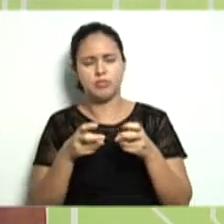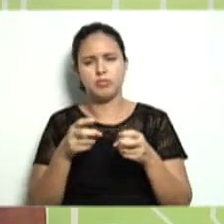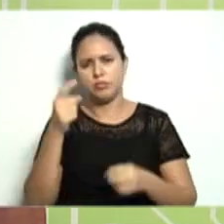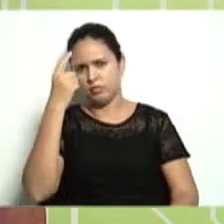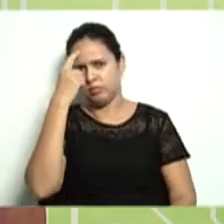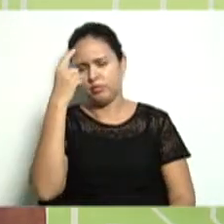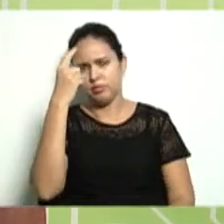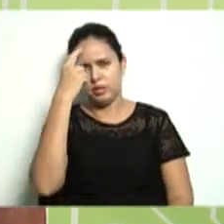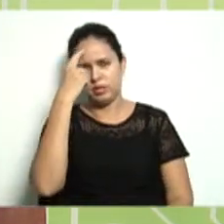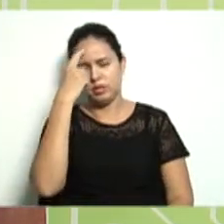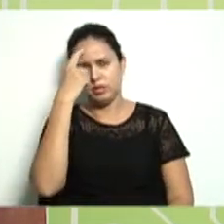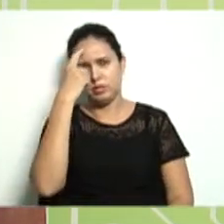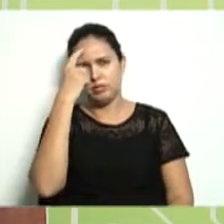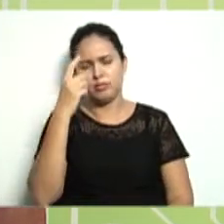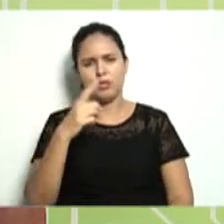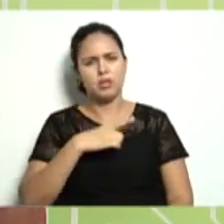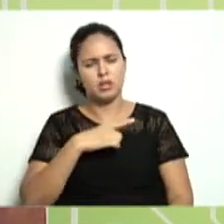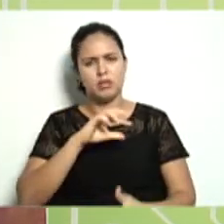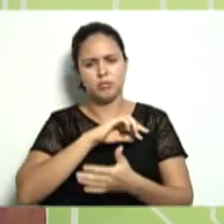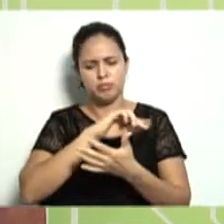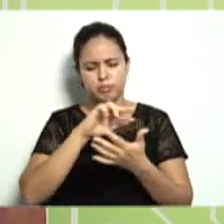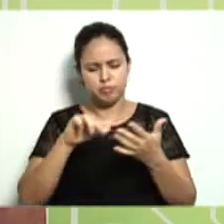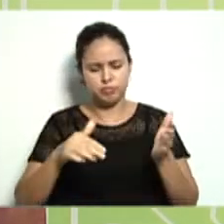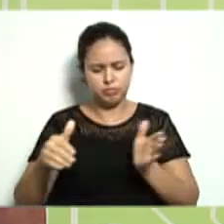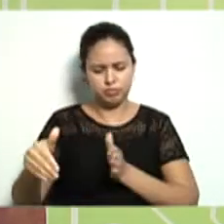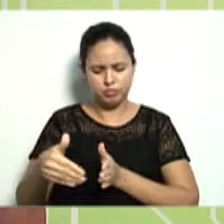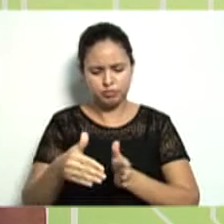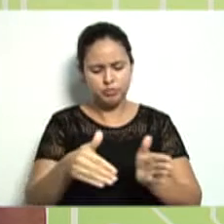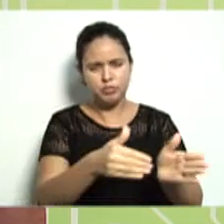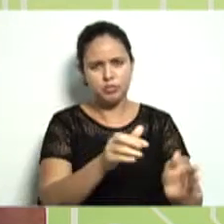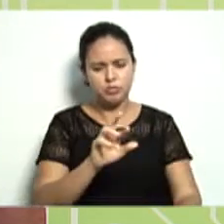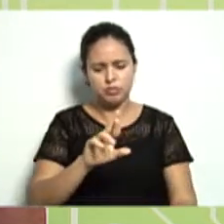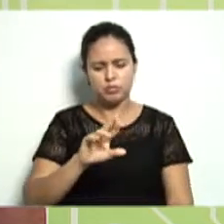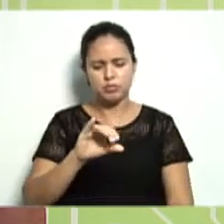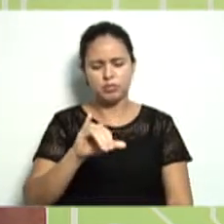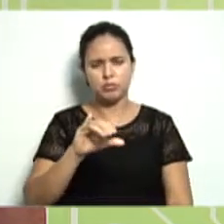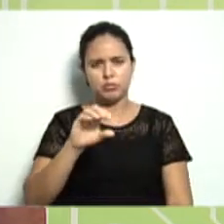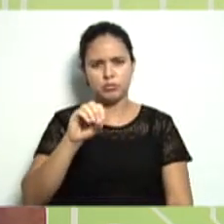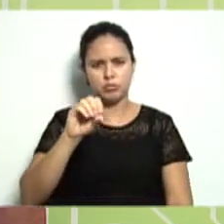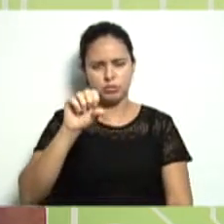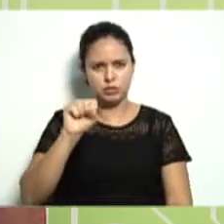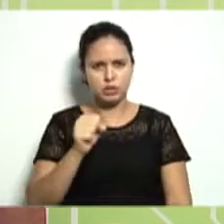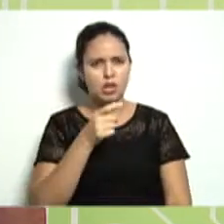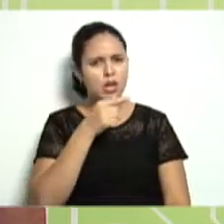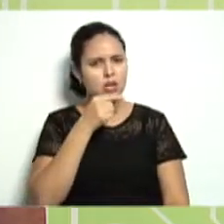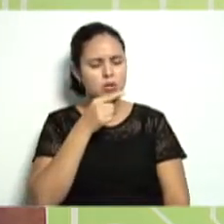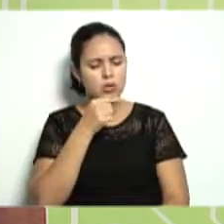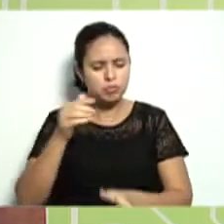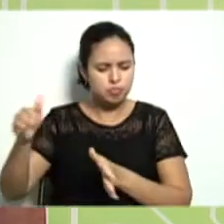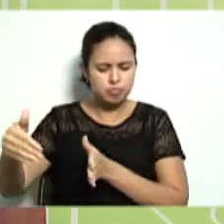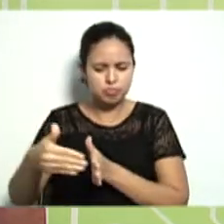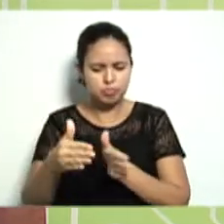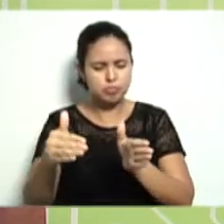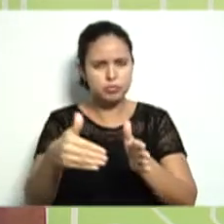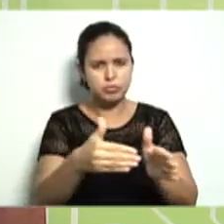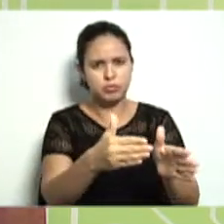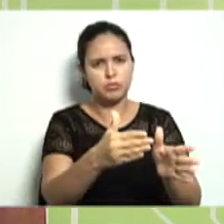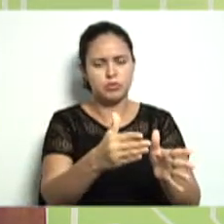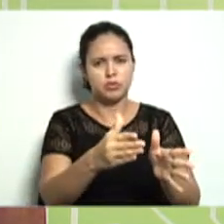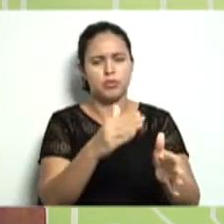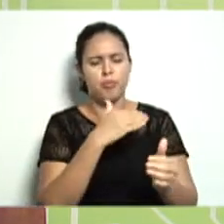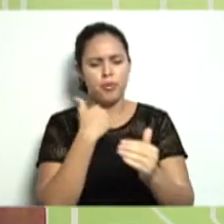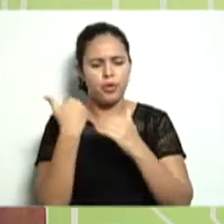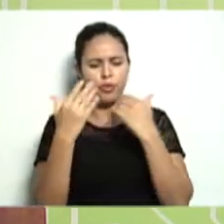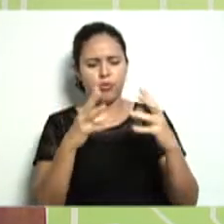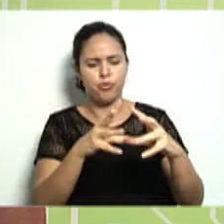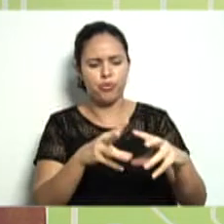temos vários rios que já estão morrendo